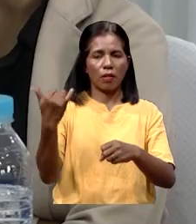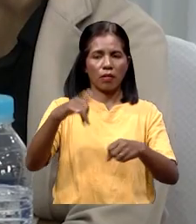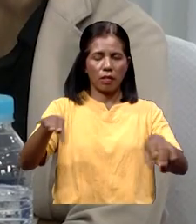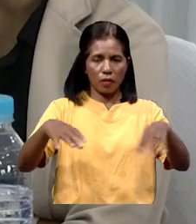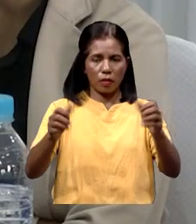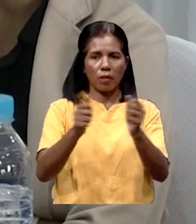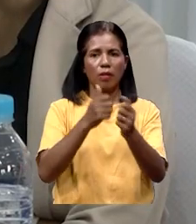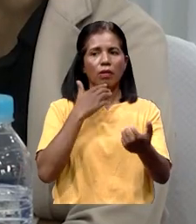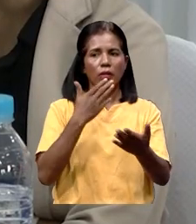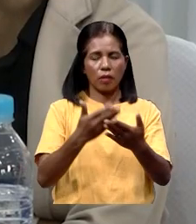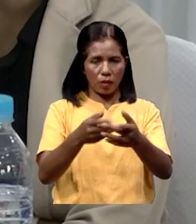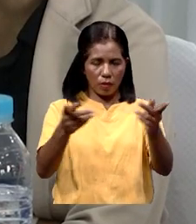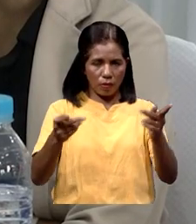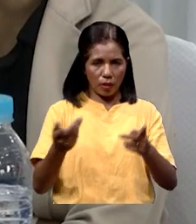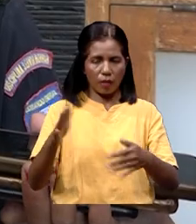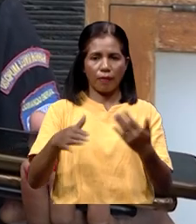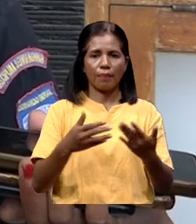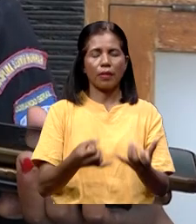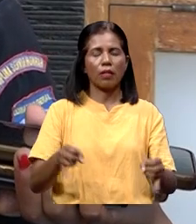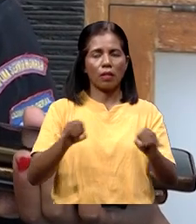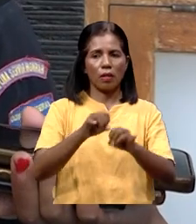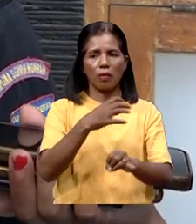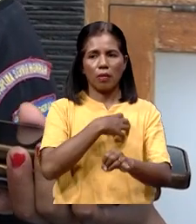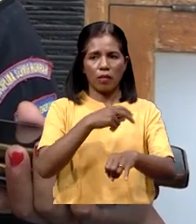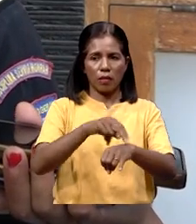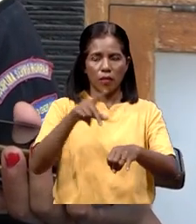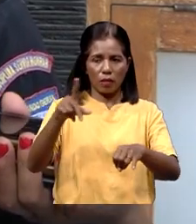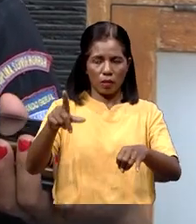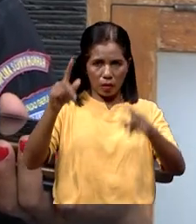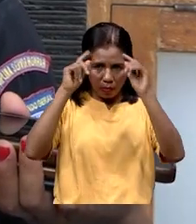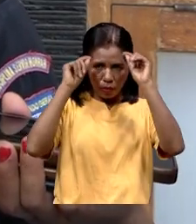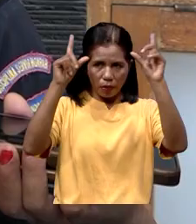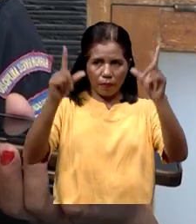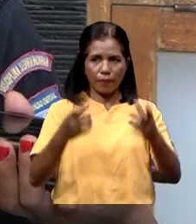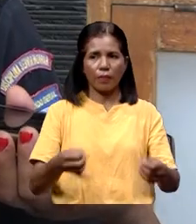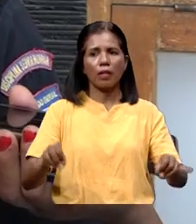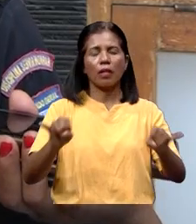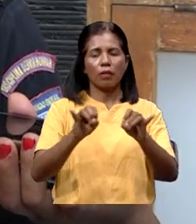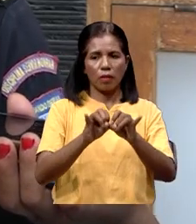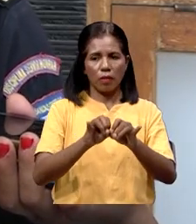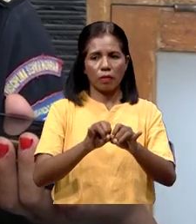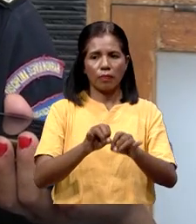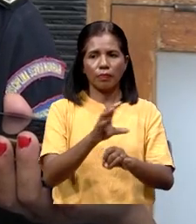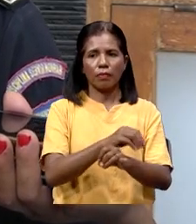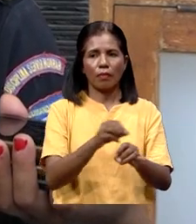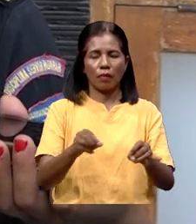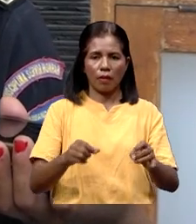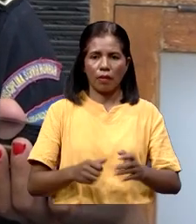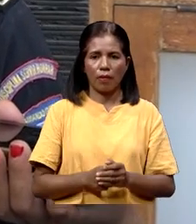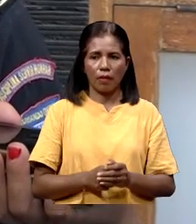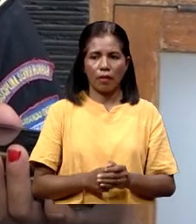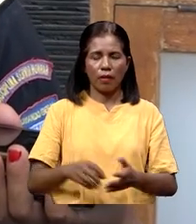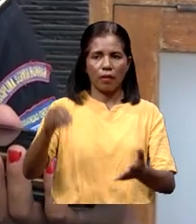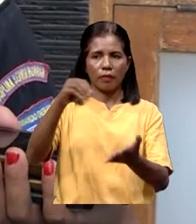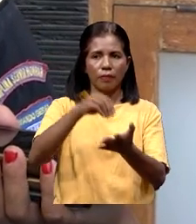serviço ho dia ki a terreno. Instituição Polícia Nacional Timor-Leste, instituição nebema atu